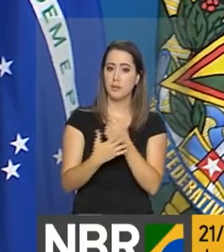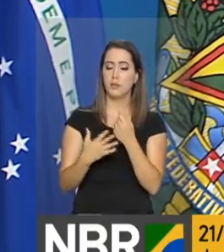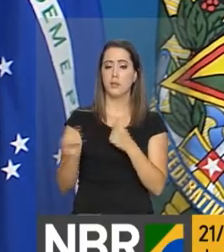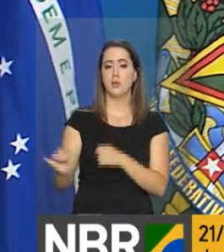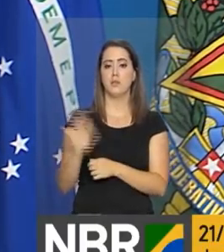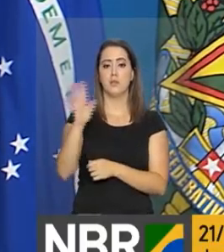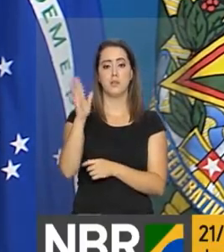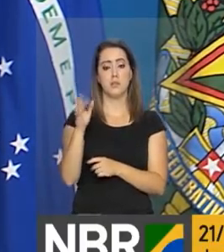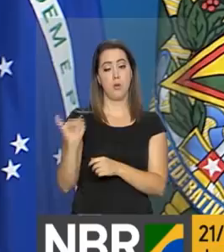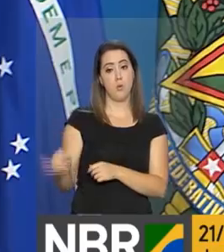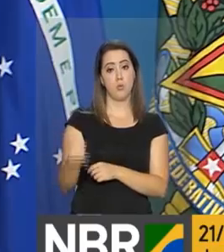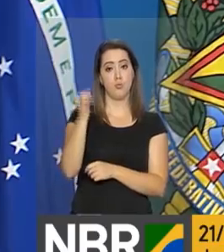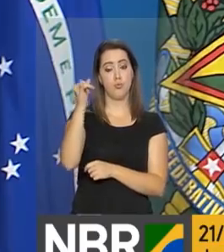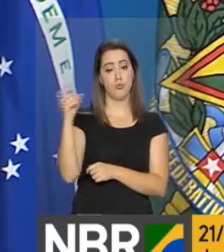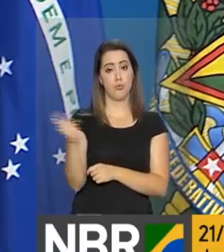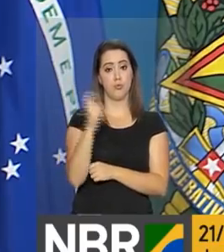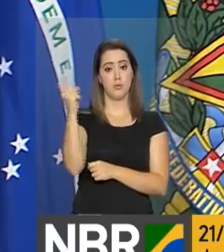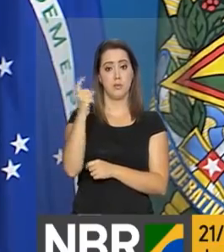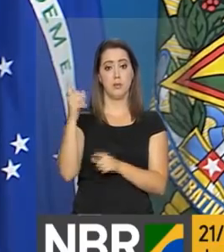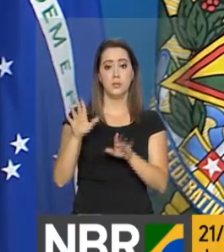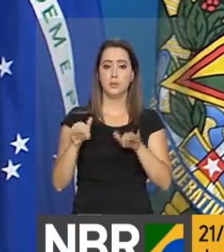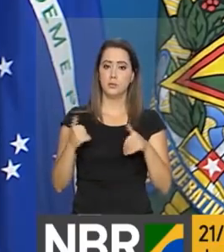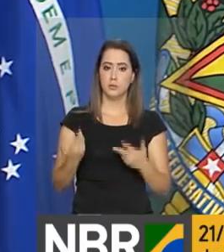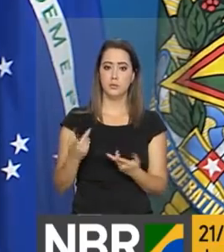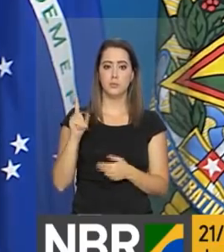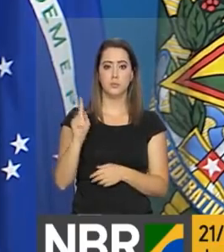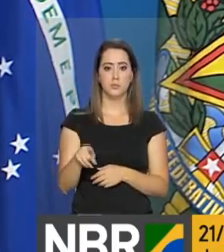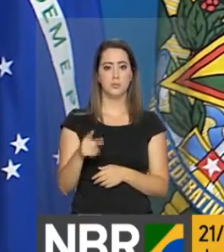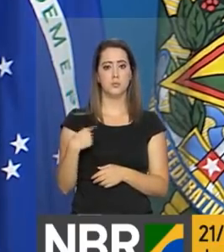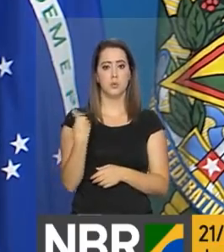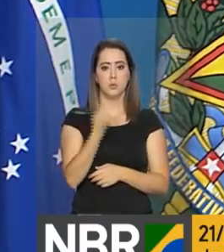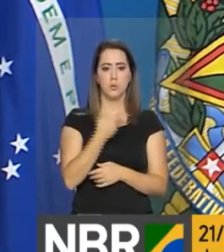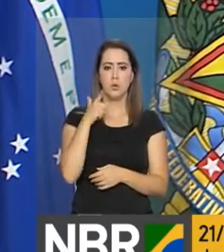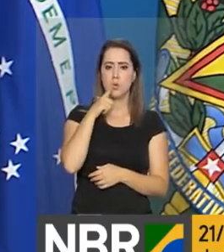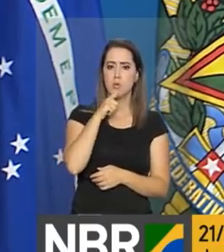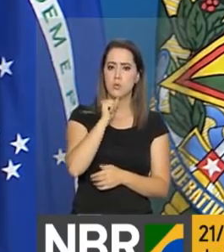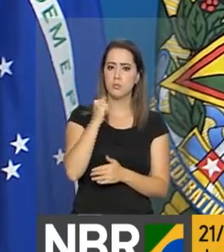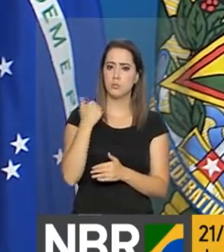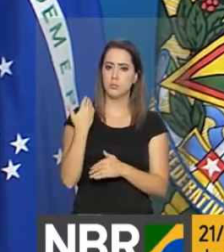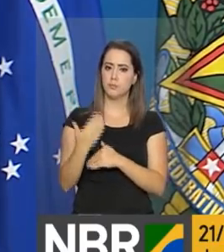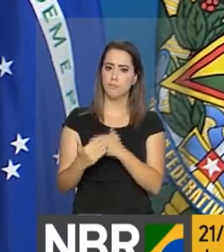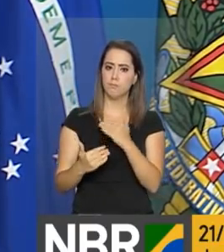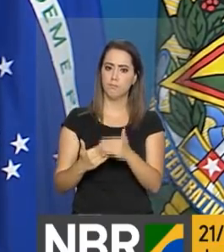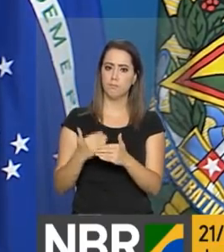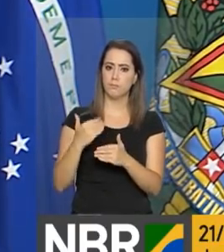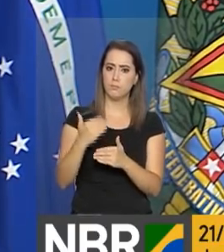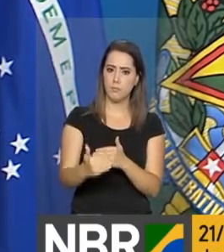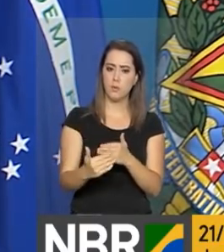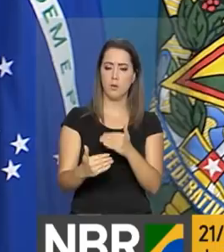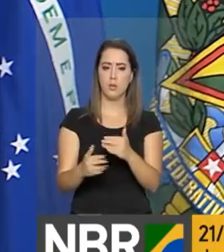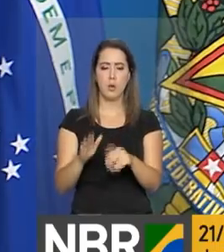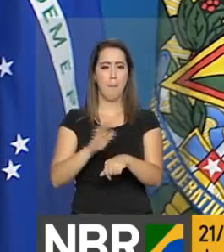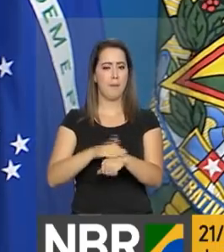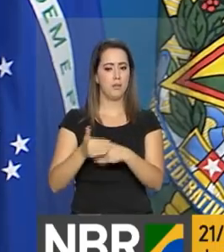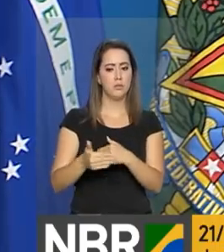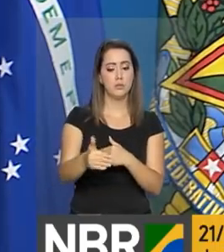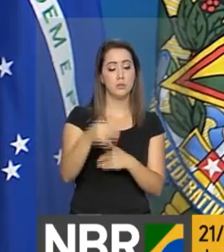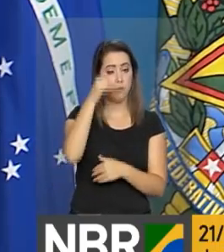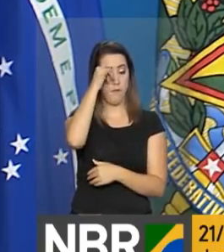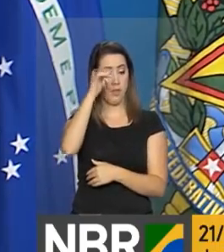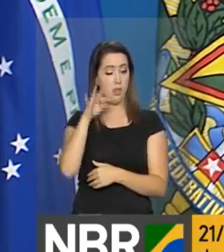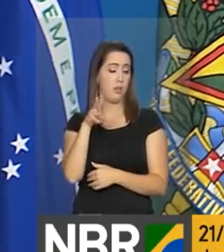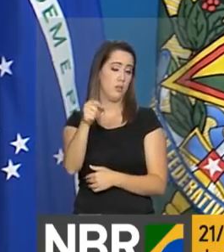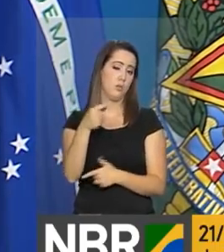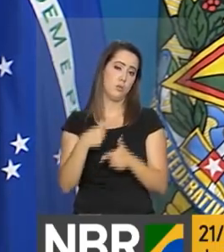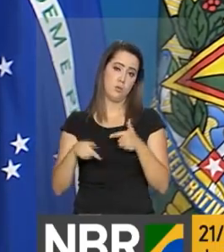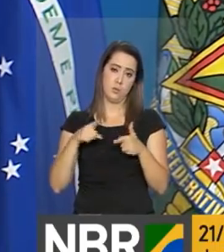juros altos e naturalmente nós conseguimos ao longo desse período combater todos